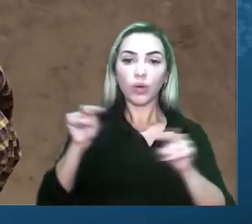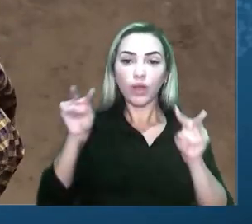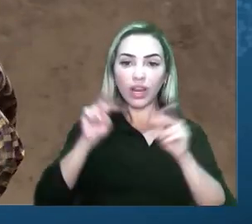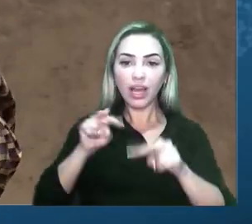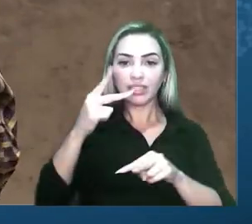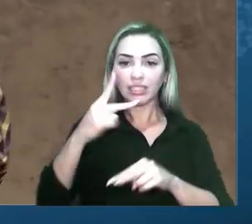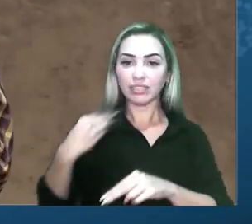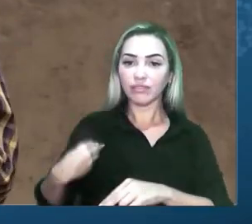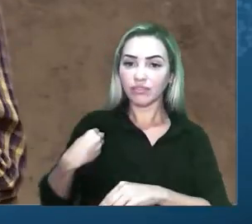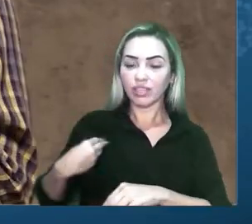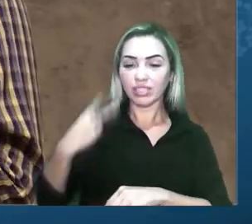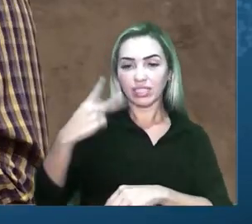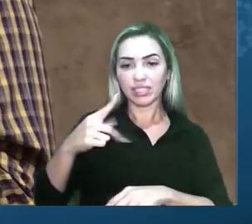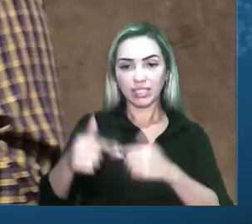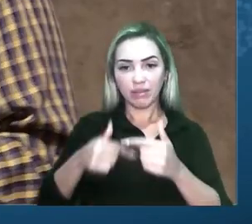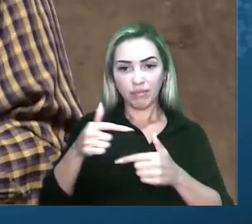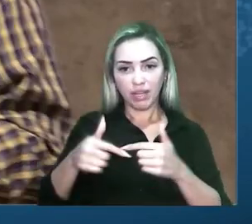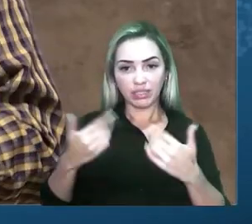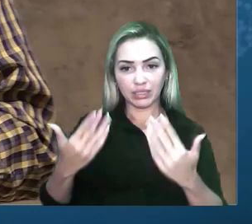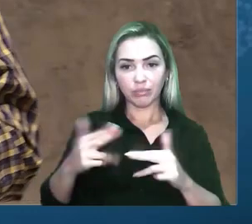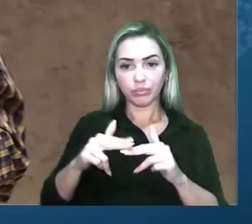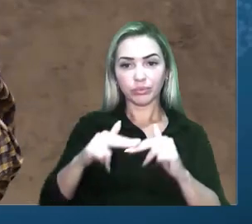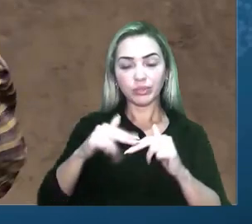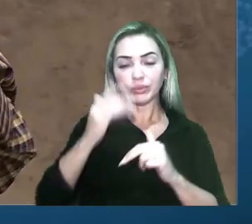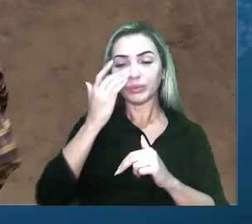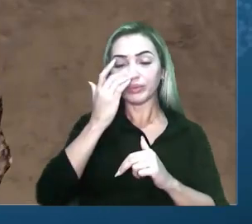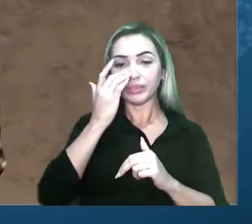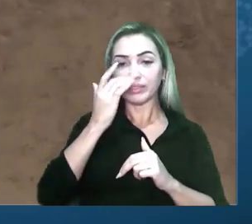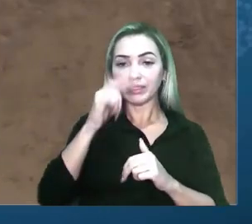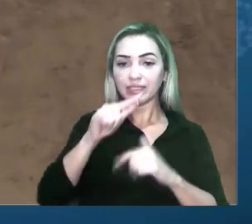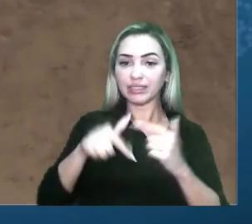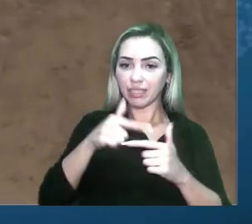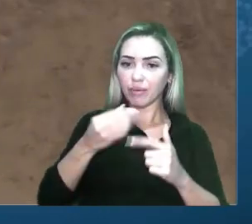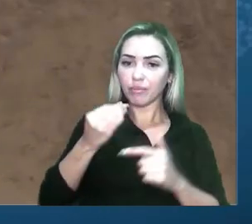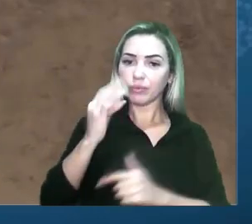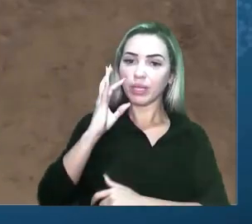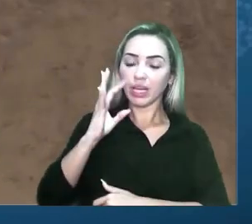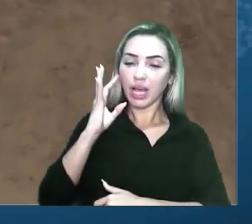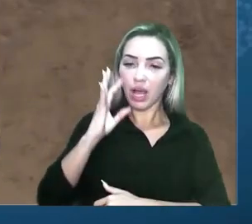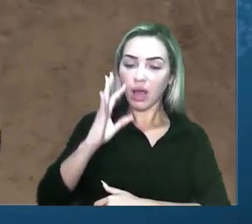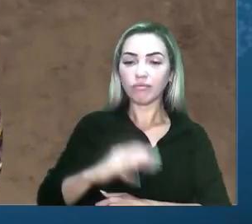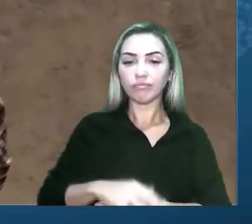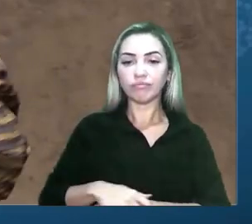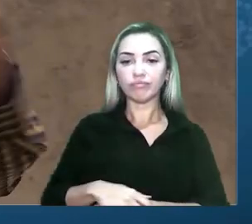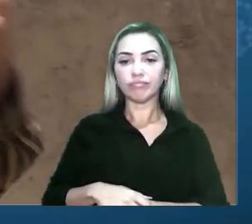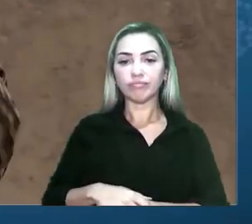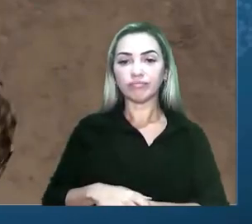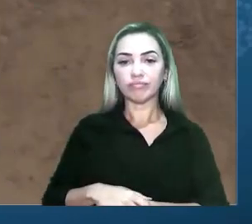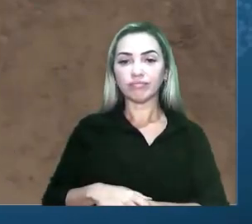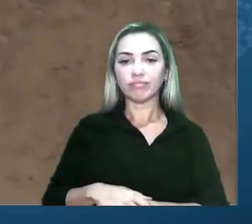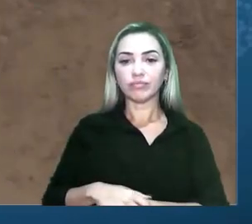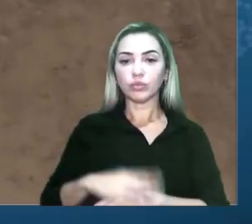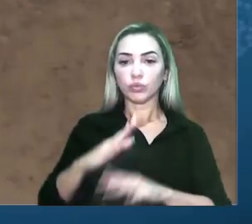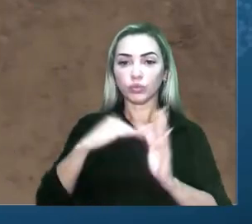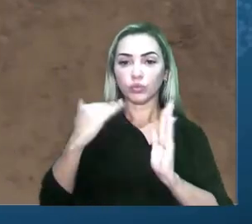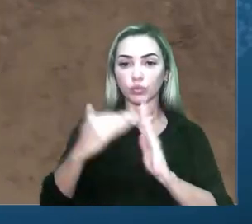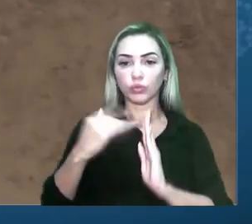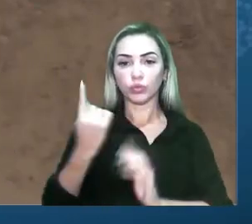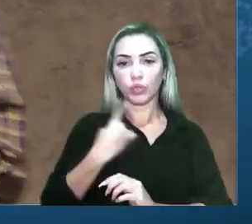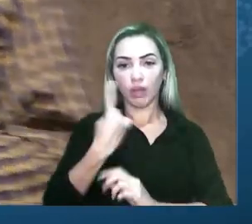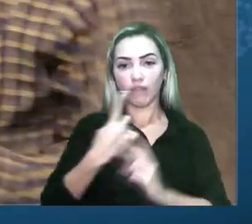nesse trabalho. Então, esse trabalho é muito legal e que todos nós valorizamos